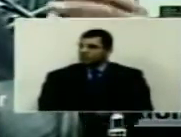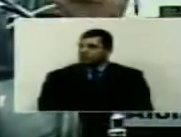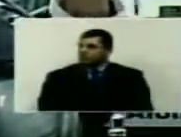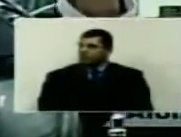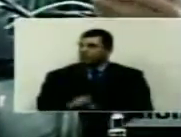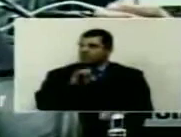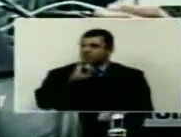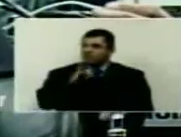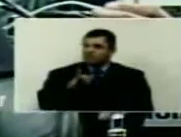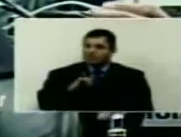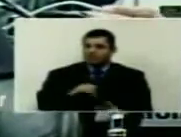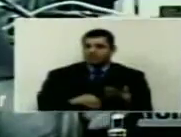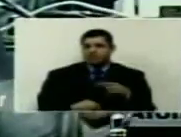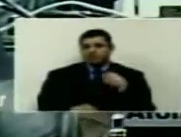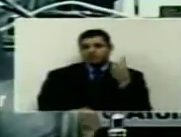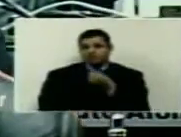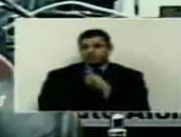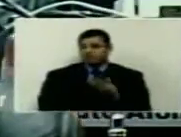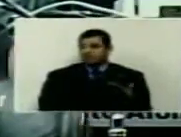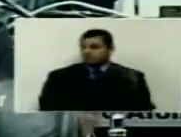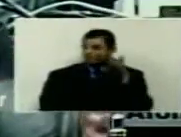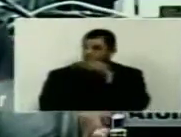Se nós voltarmos